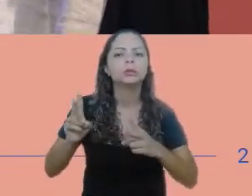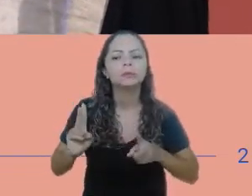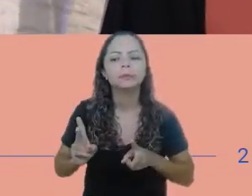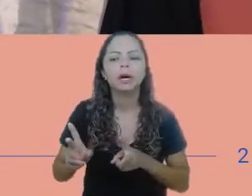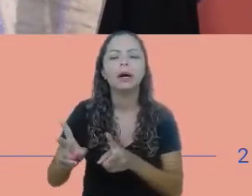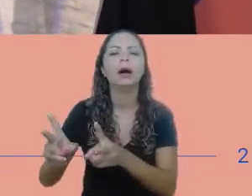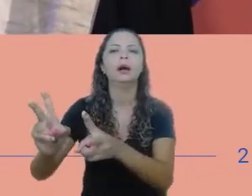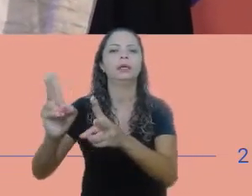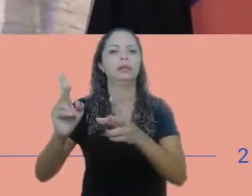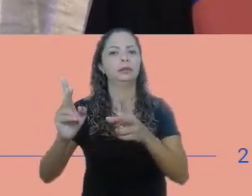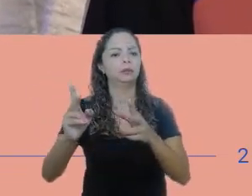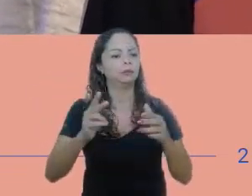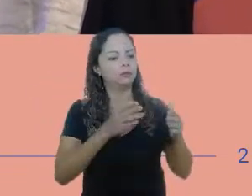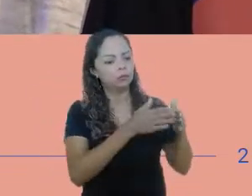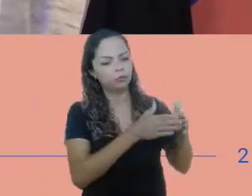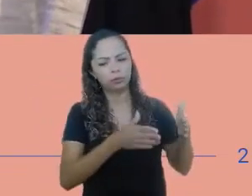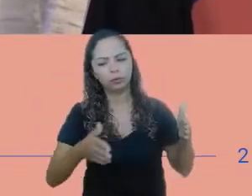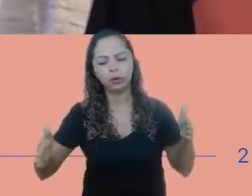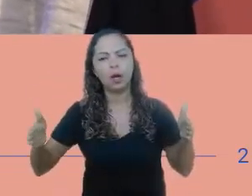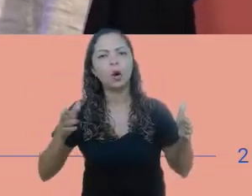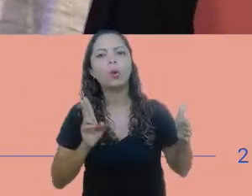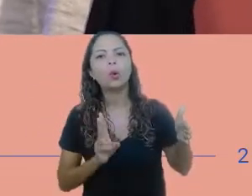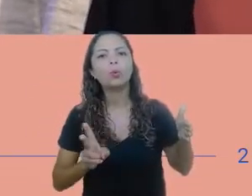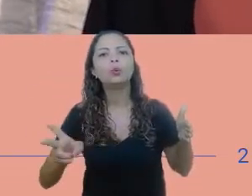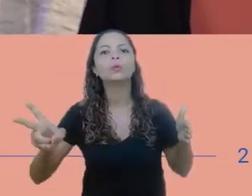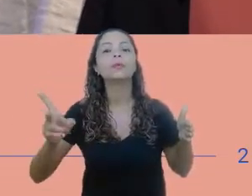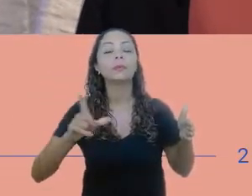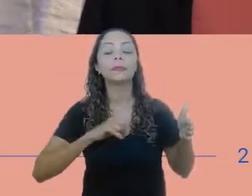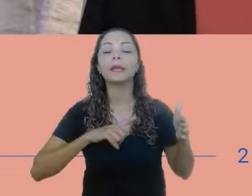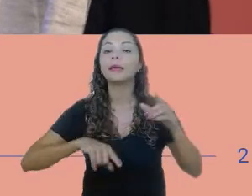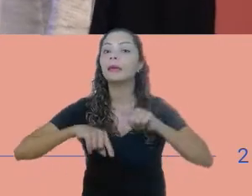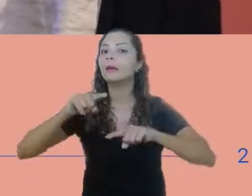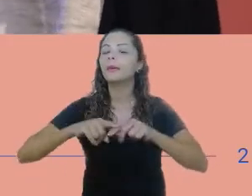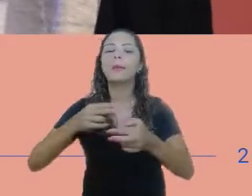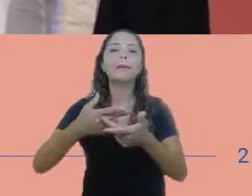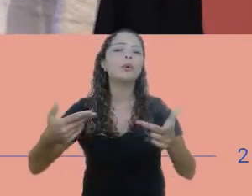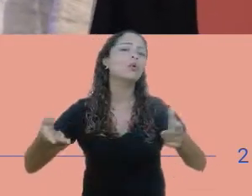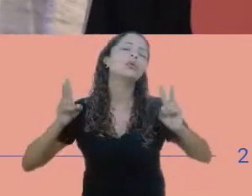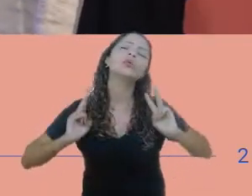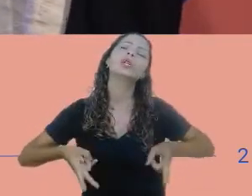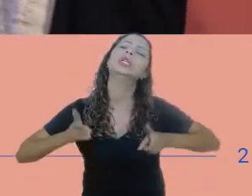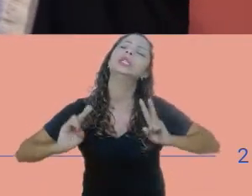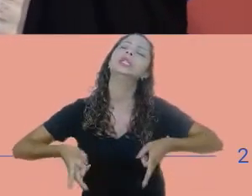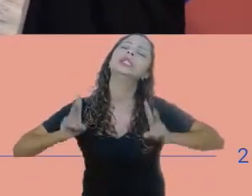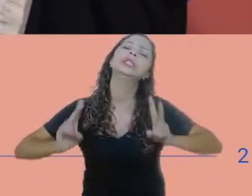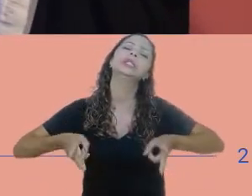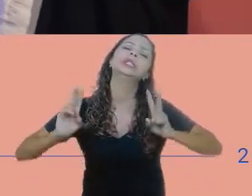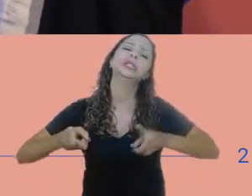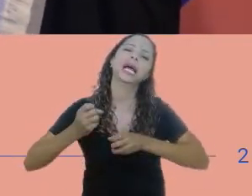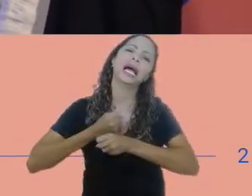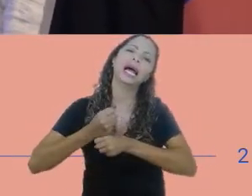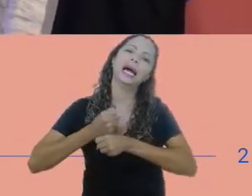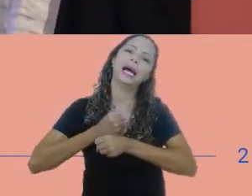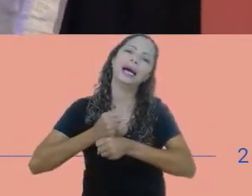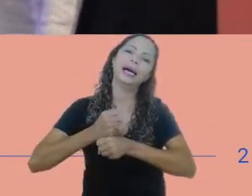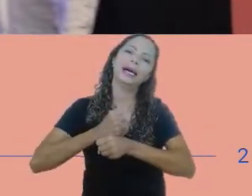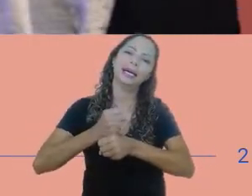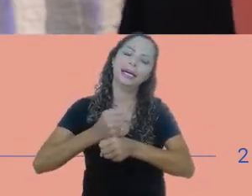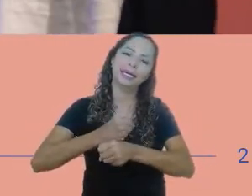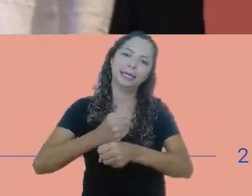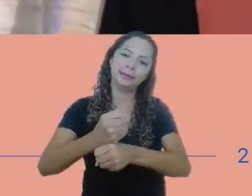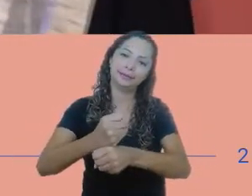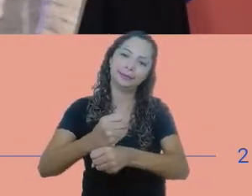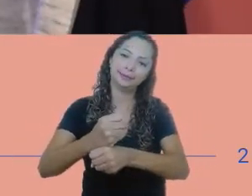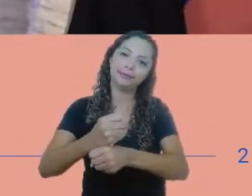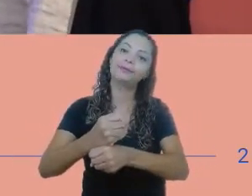expandida e os produtos vão ficar no mercado girando por muito mais tempo então você pode acabar